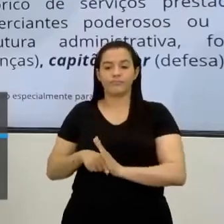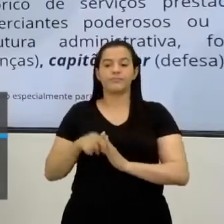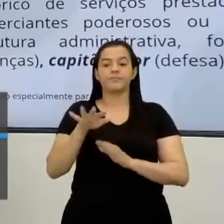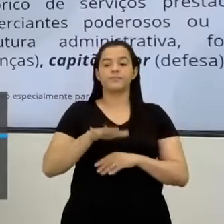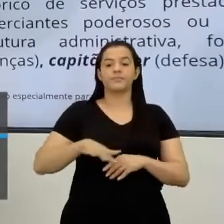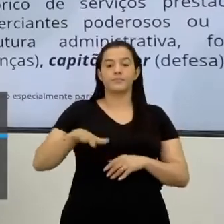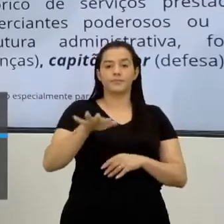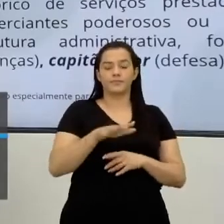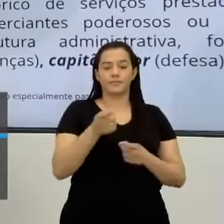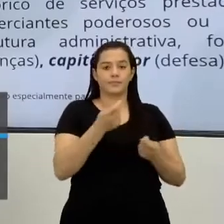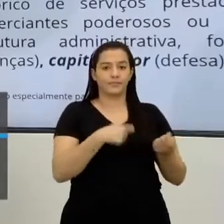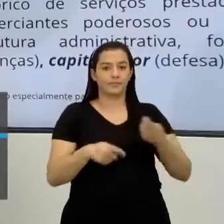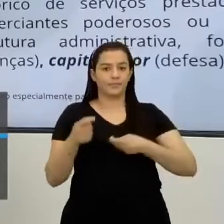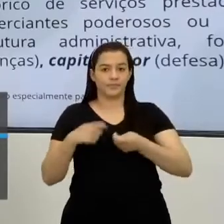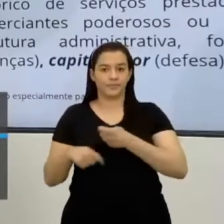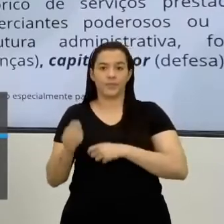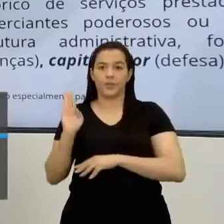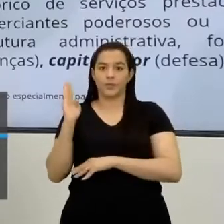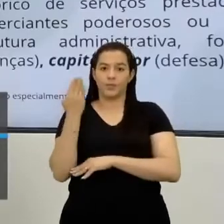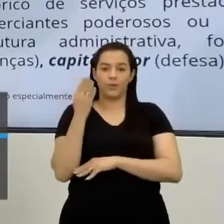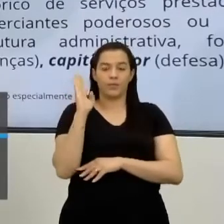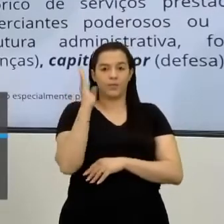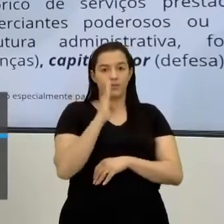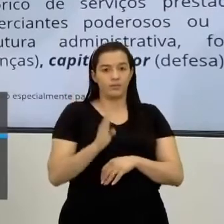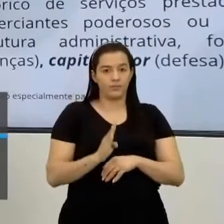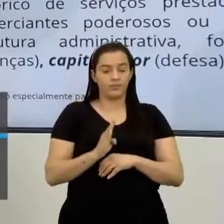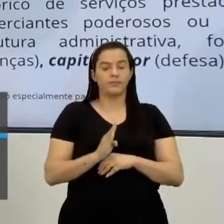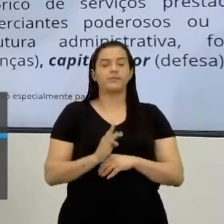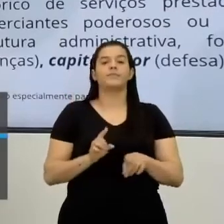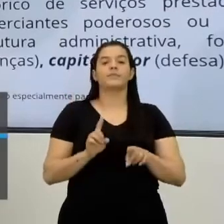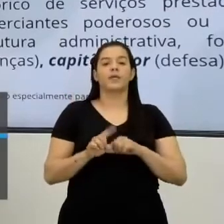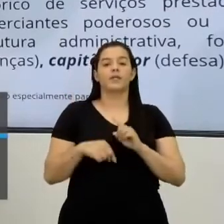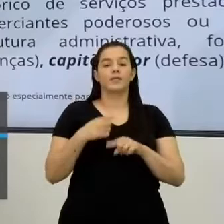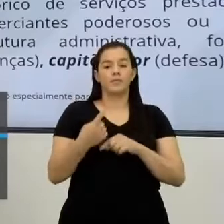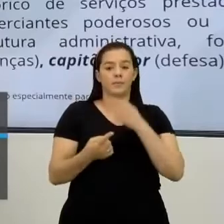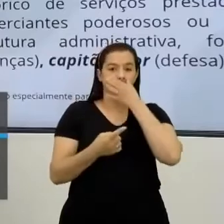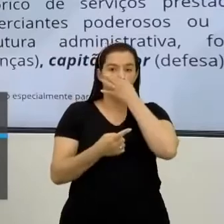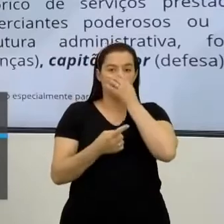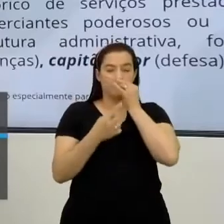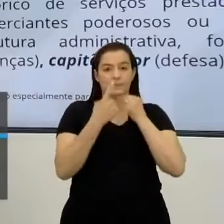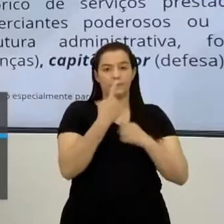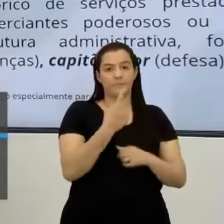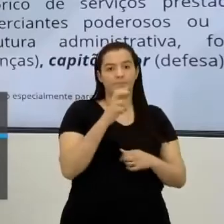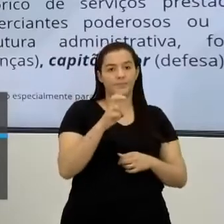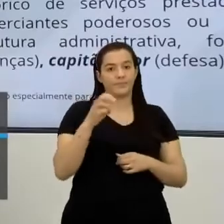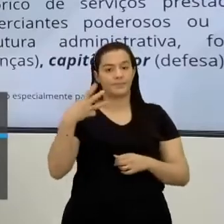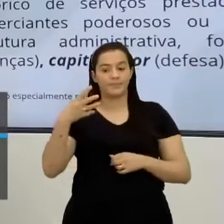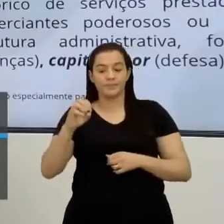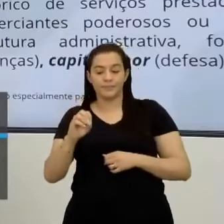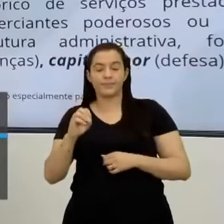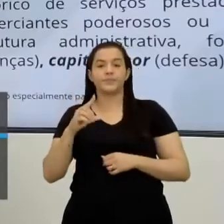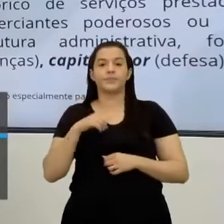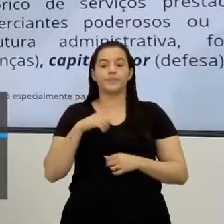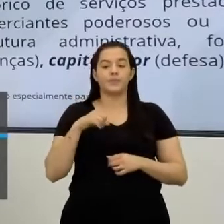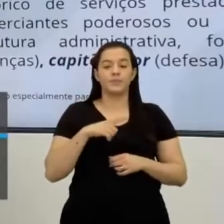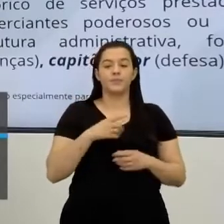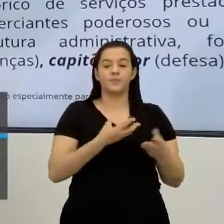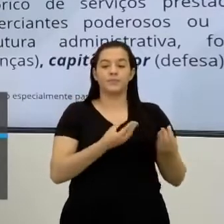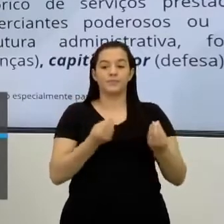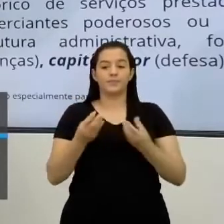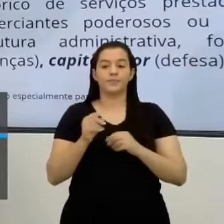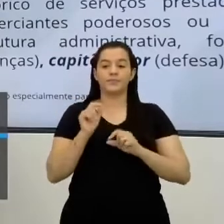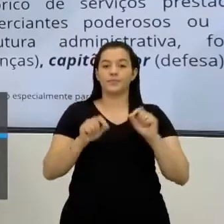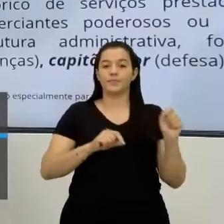ciclo econômico com o pau-brasil. Em 1530, nós tivemos aí Martim